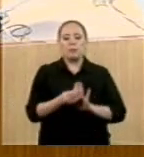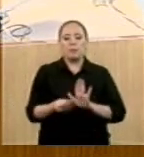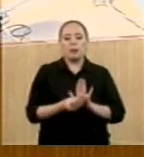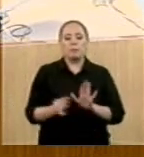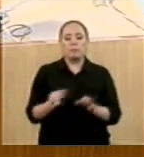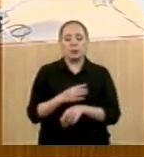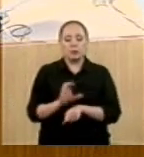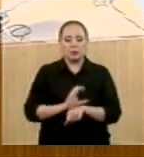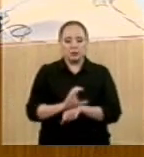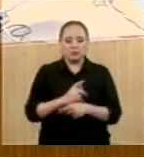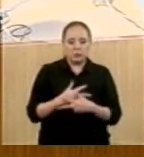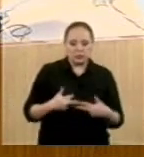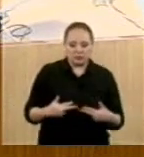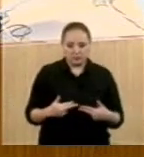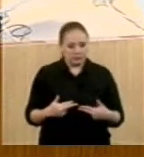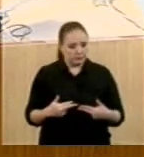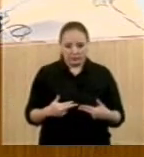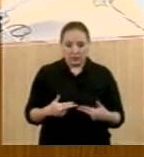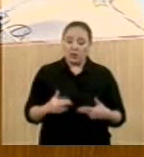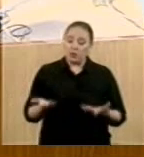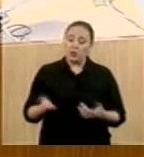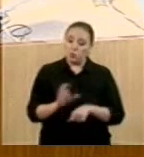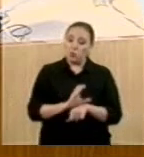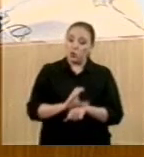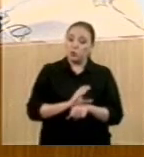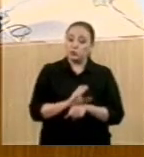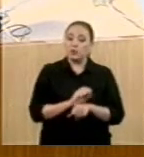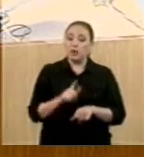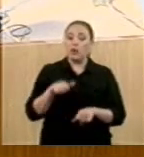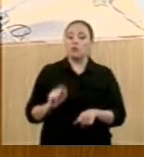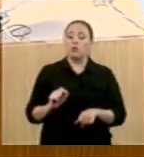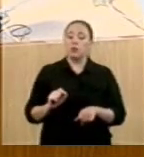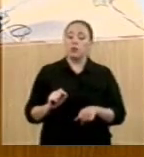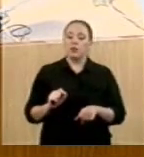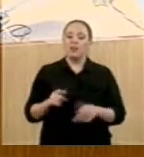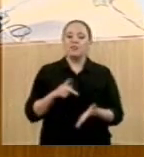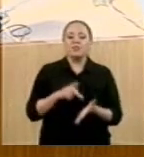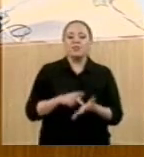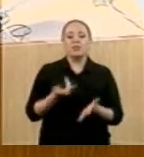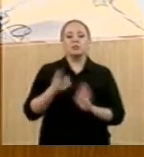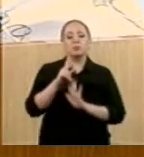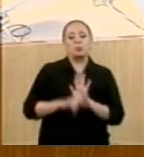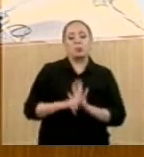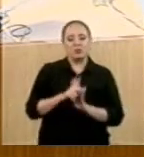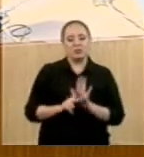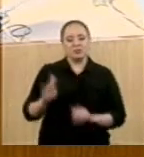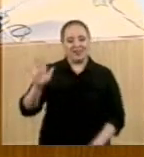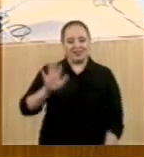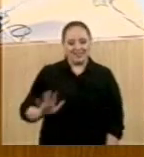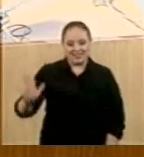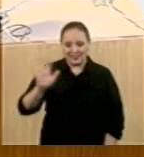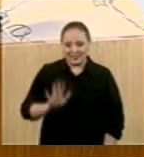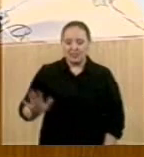repartidas e freios estabelecidos, passando a Constituição a ser verdadeiro projeto nacional,